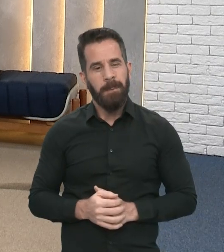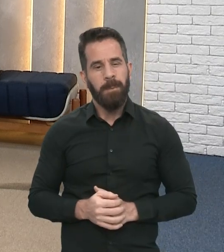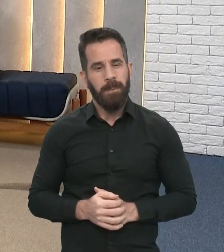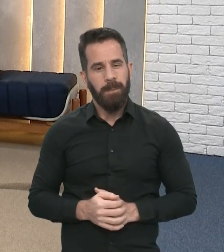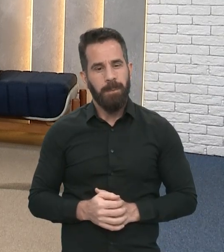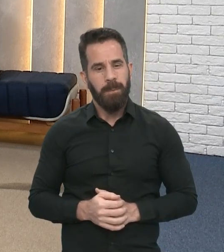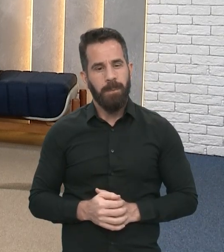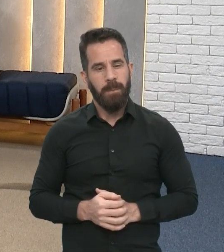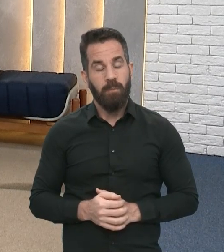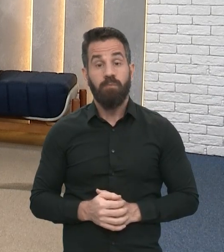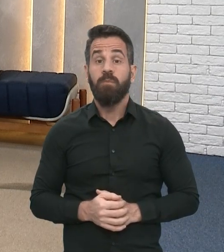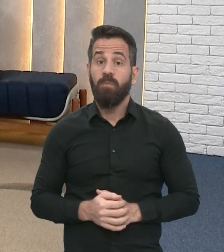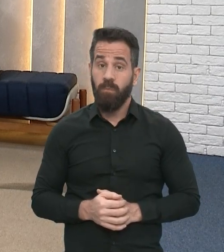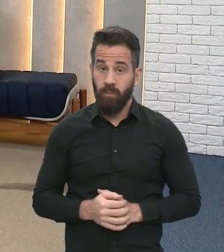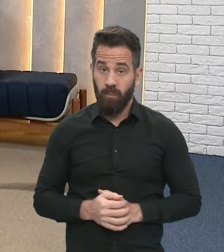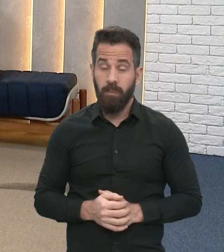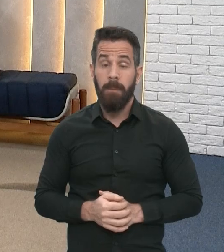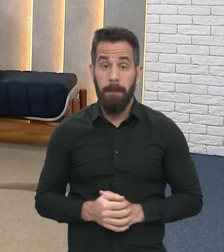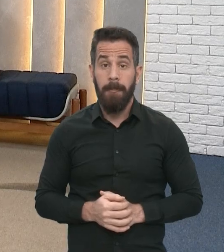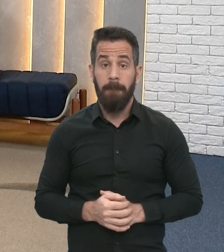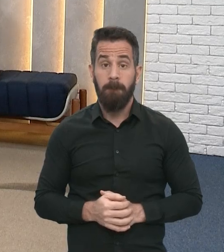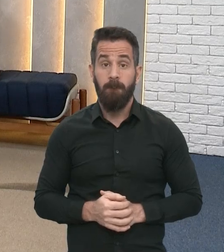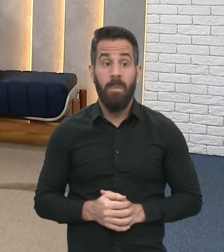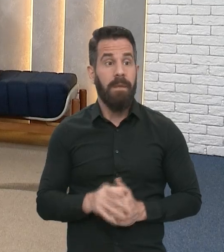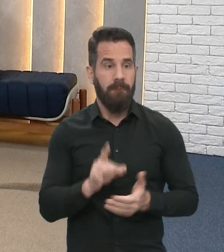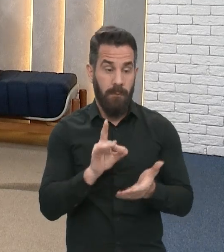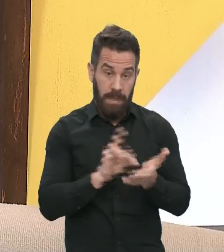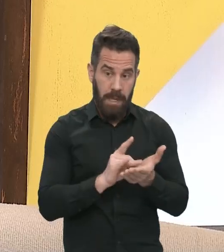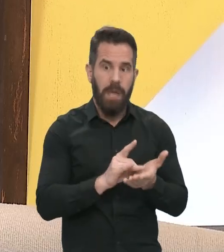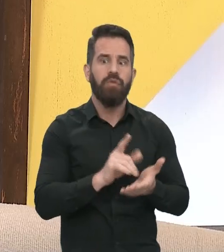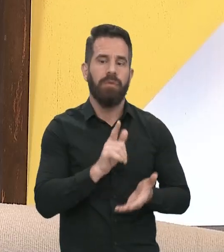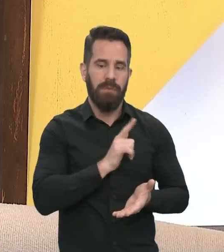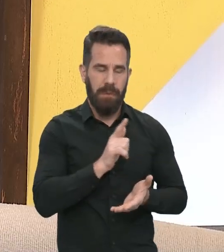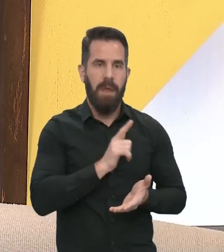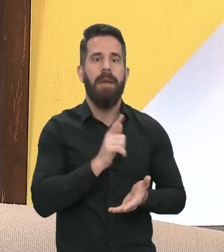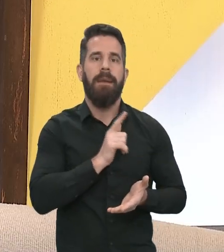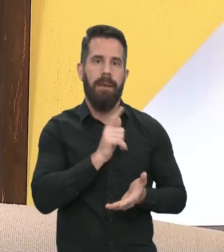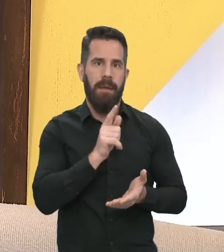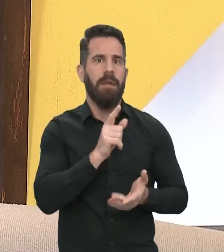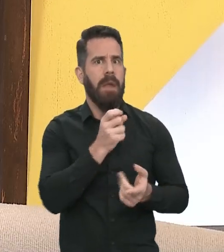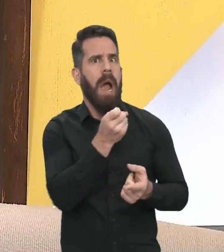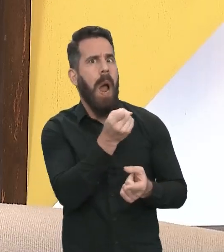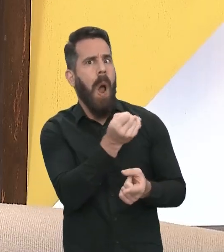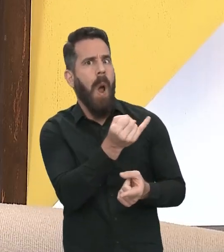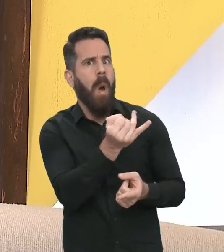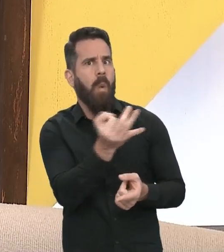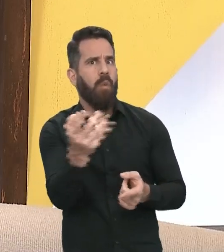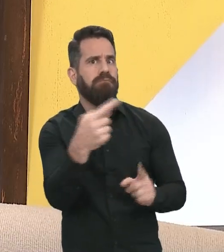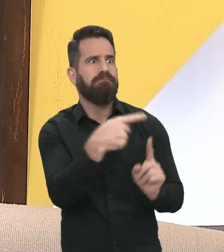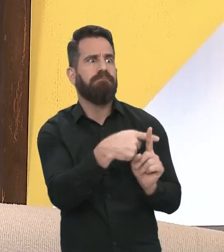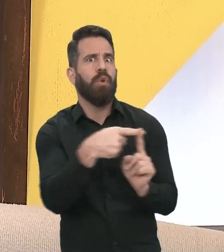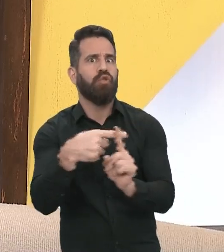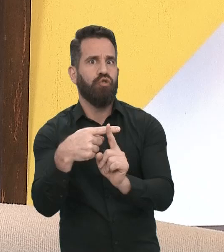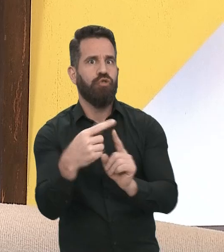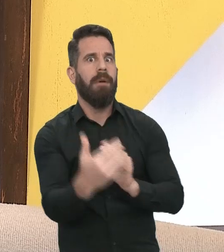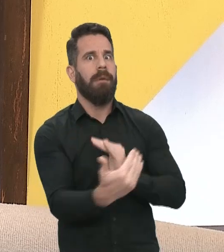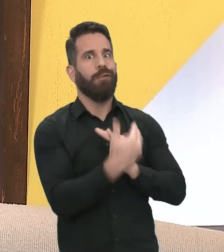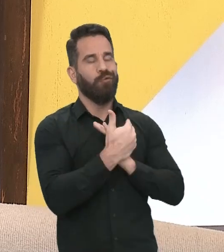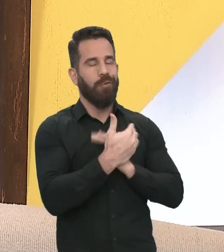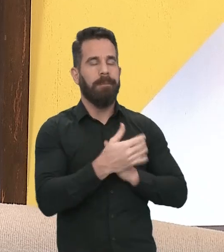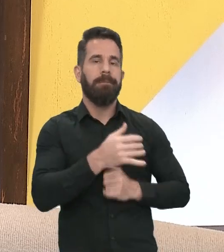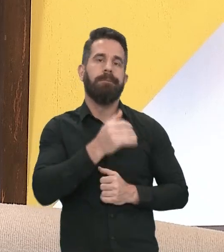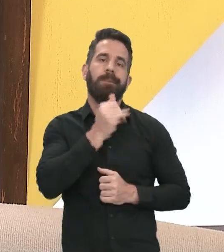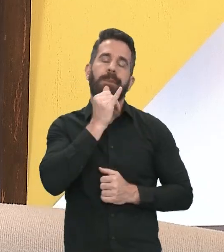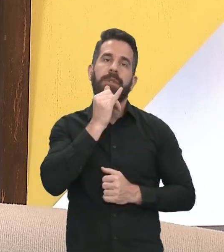De fato, existem alguns benefícios, né? Existem, por exemplo, a possibilidade de ter acesso